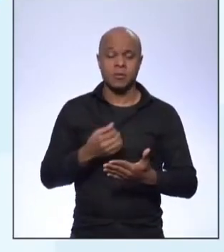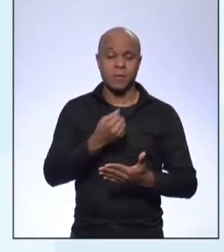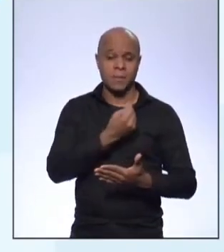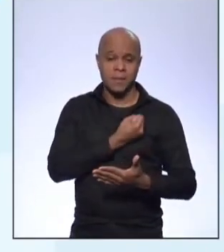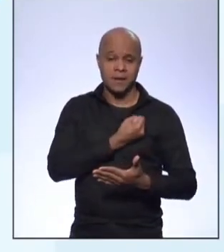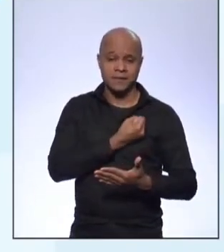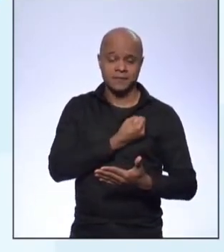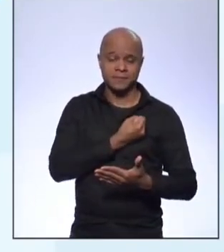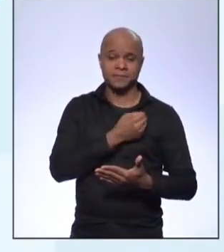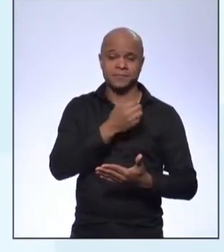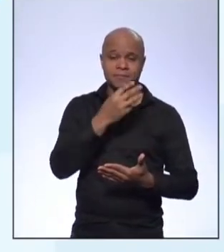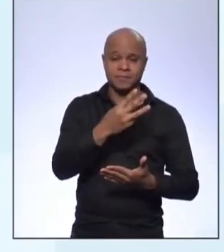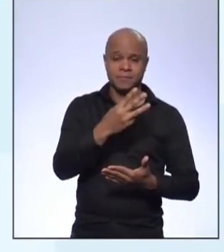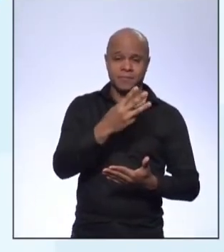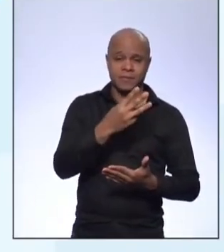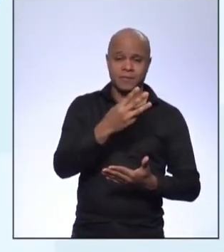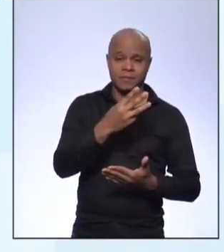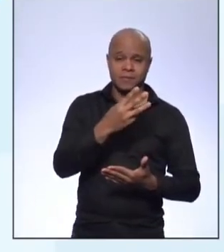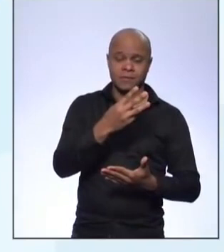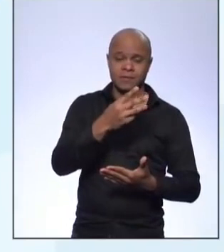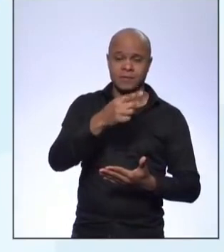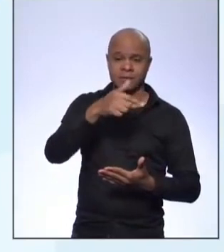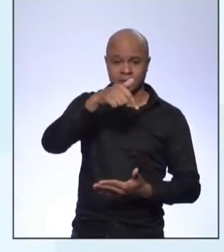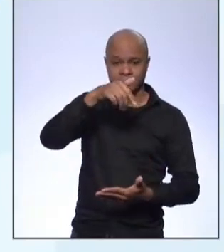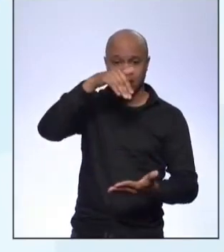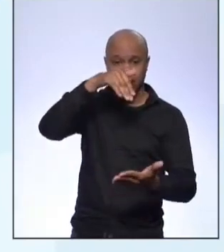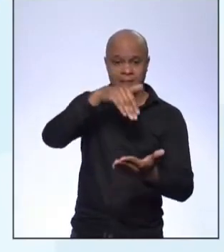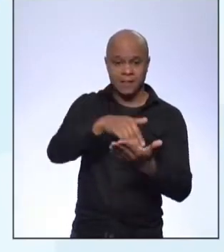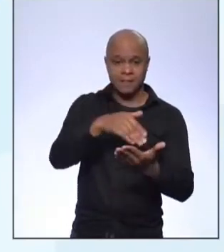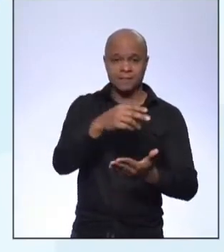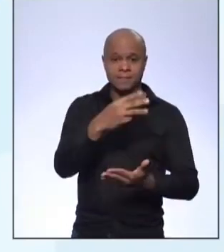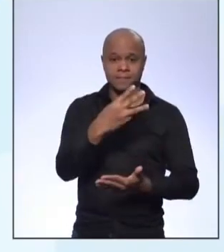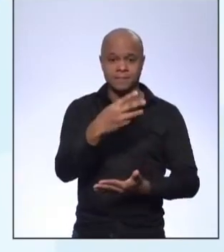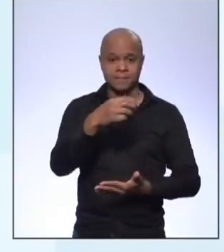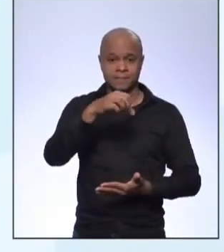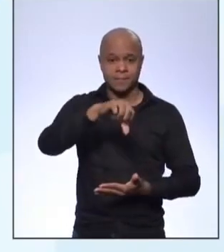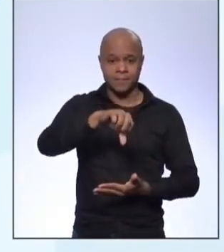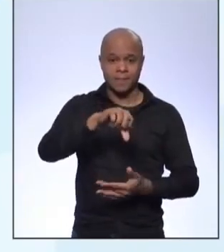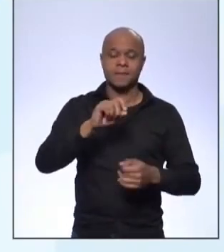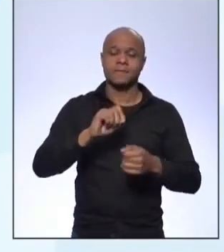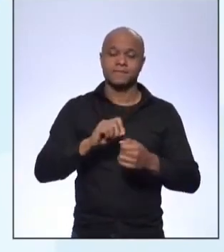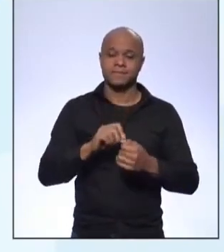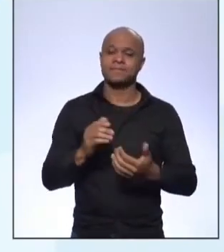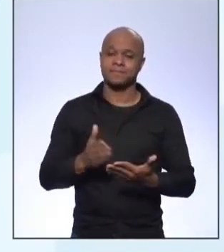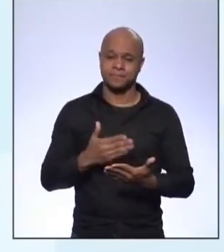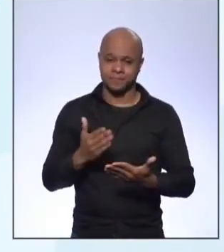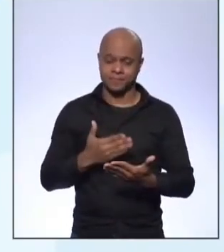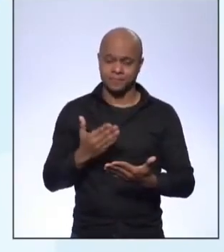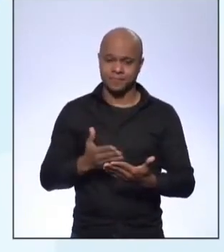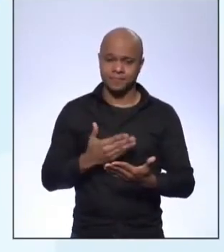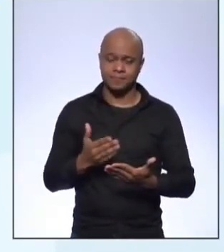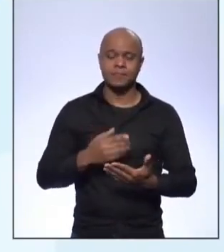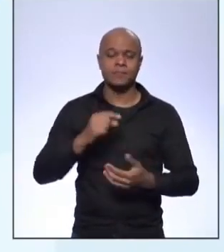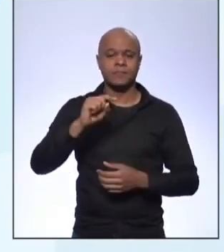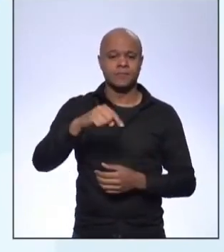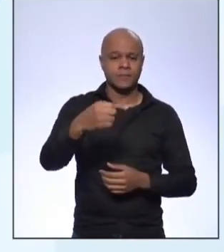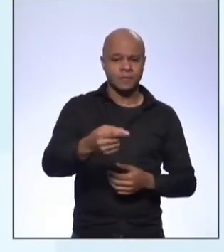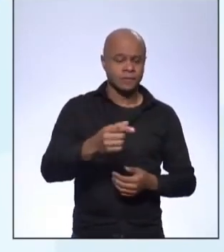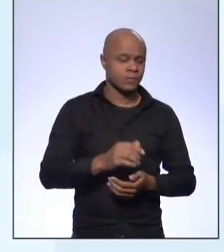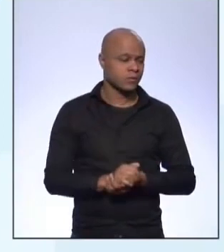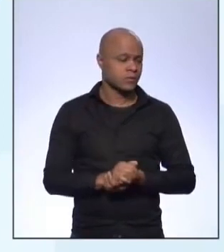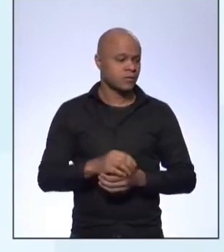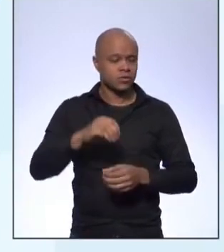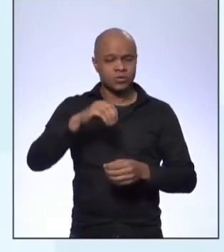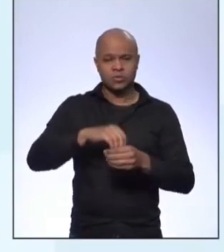páginas 37 até a 39, essa atividade. Façam no caderno de vocês essa atividade e depois